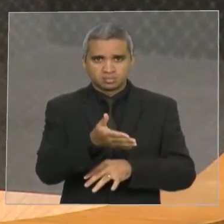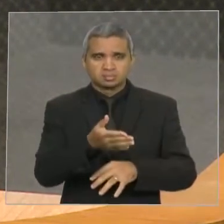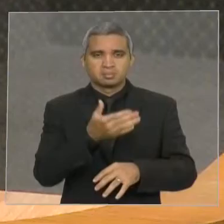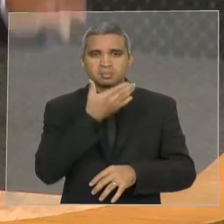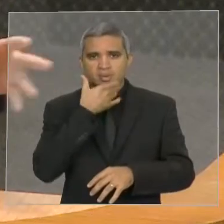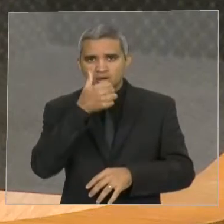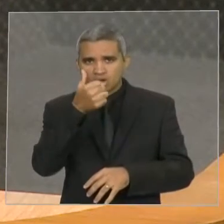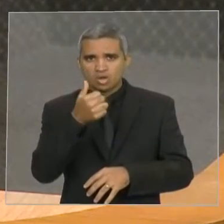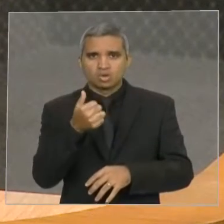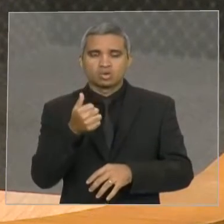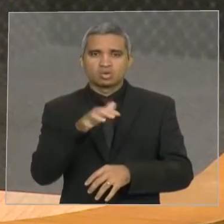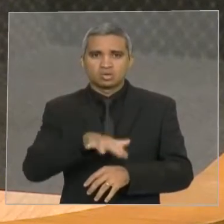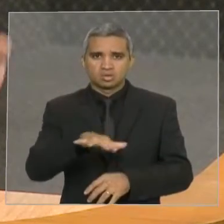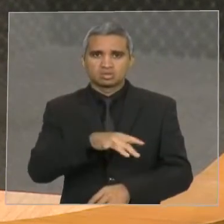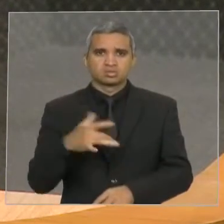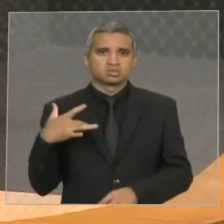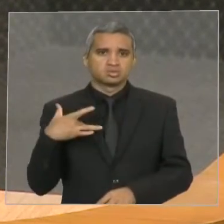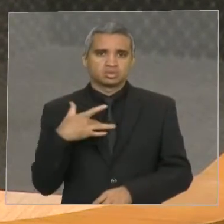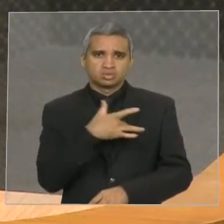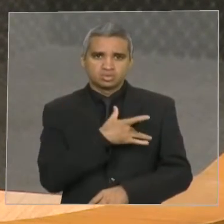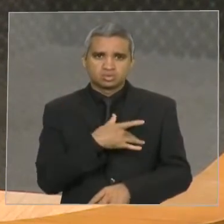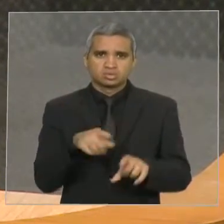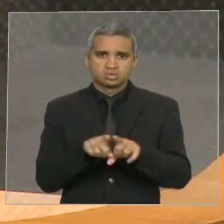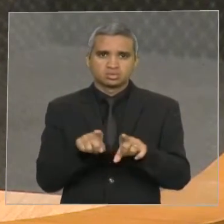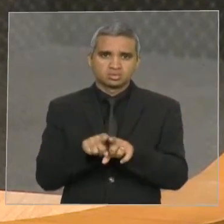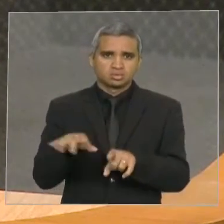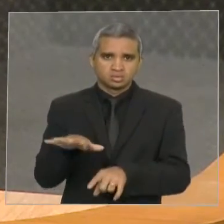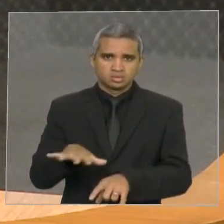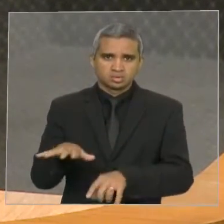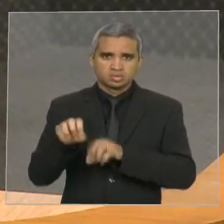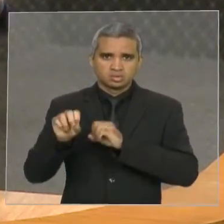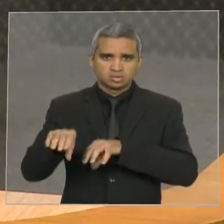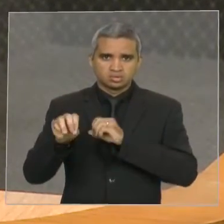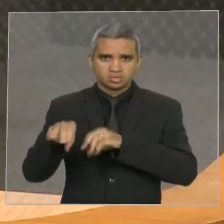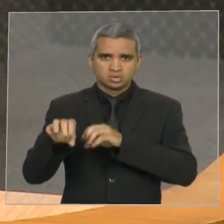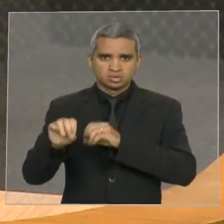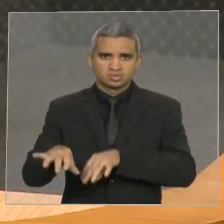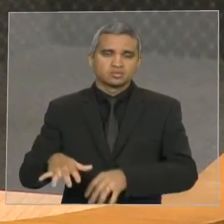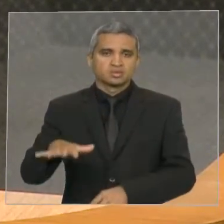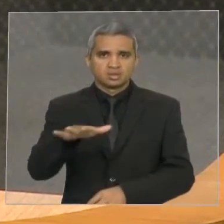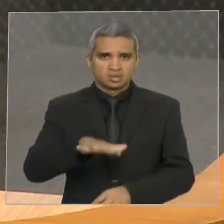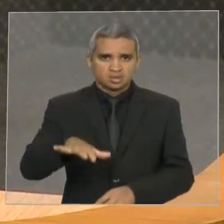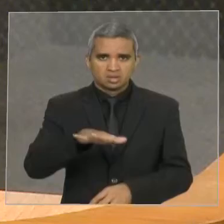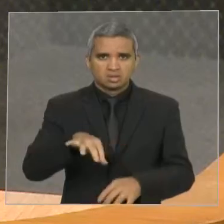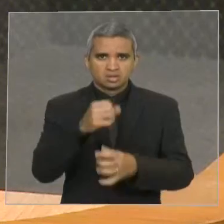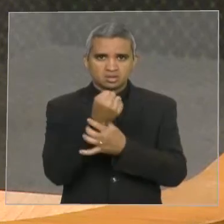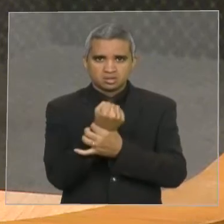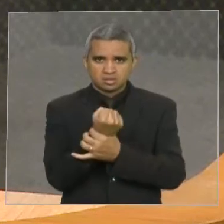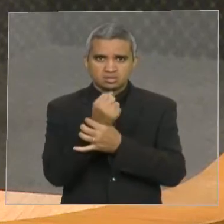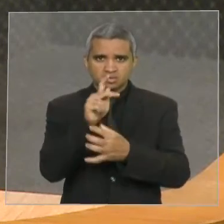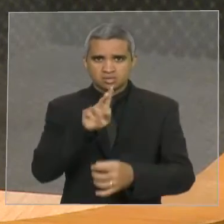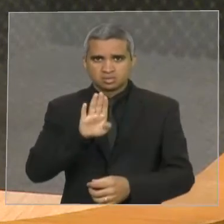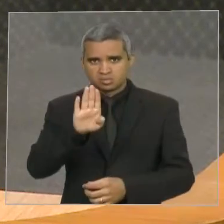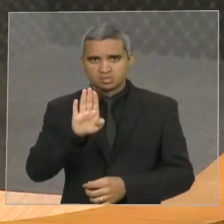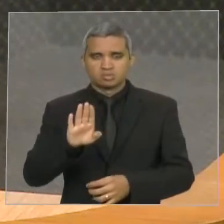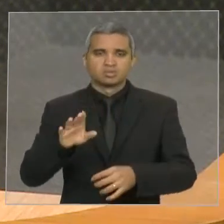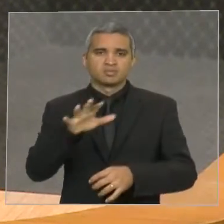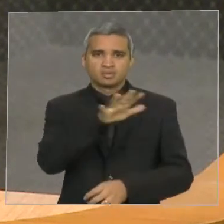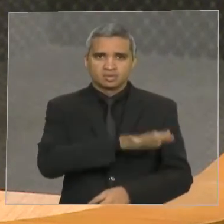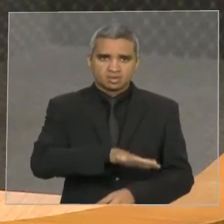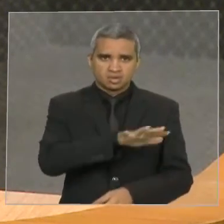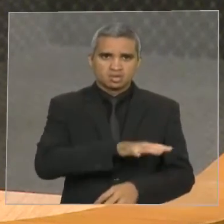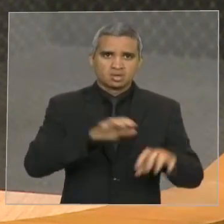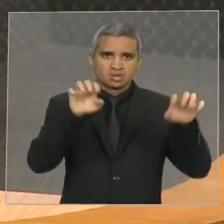atendimentos na área da saúde, na área da educação, da segurança pública, da infraestrutura. E nós temos feito o nosso